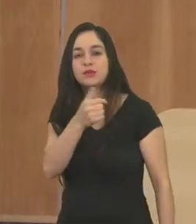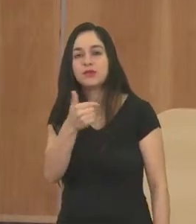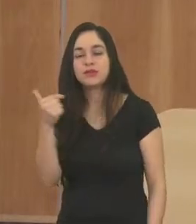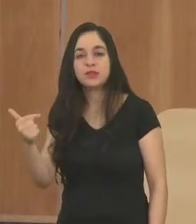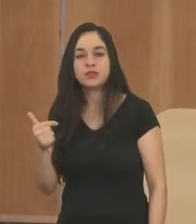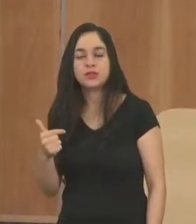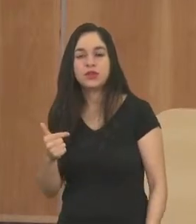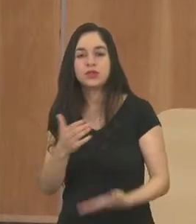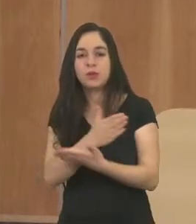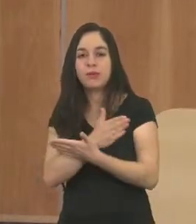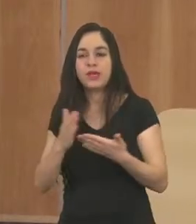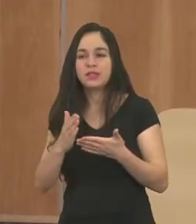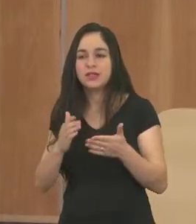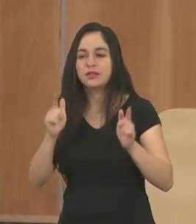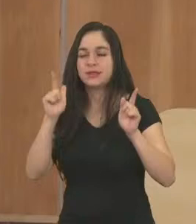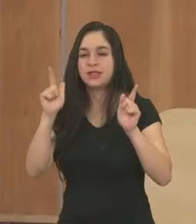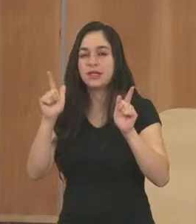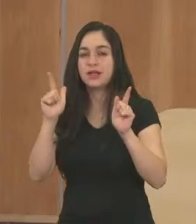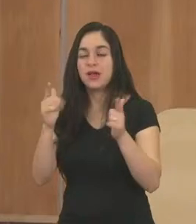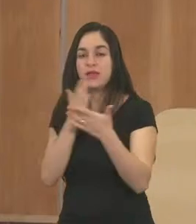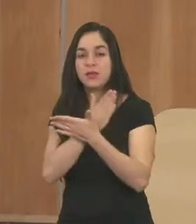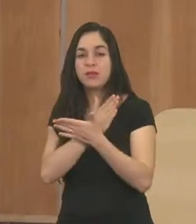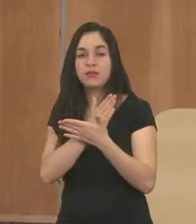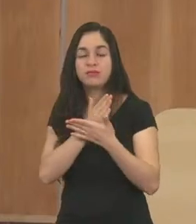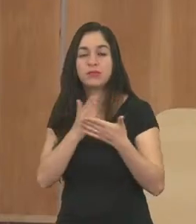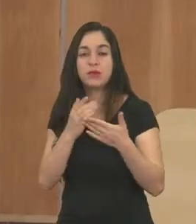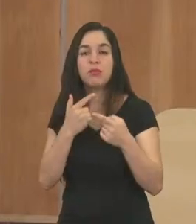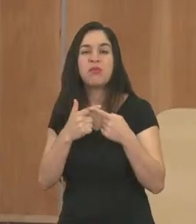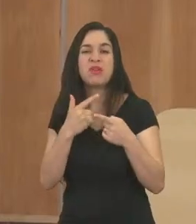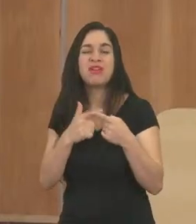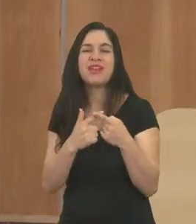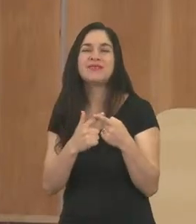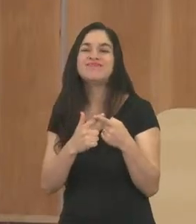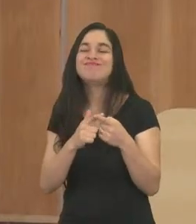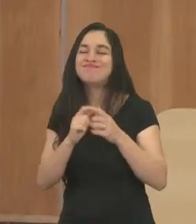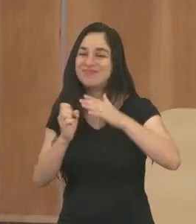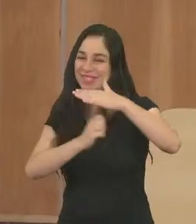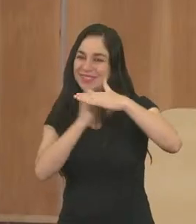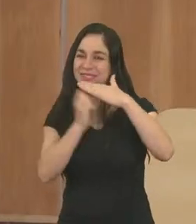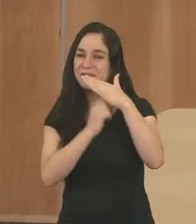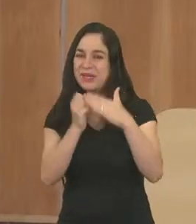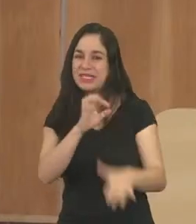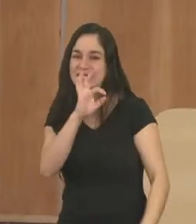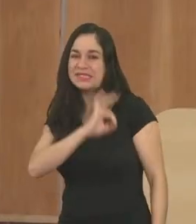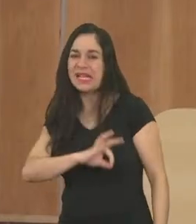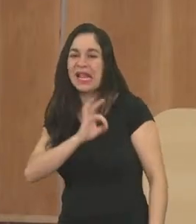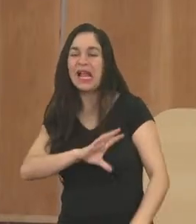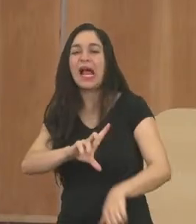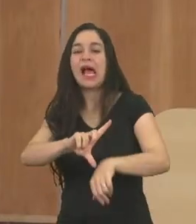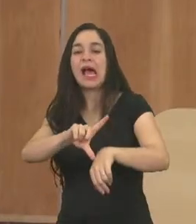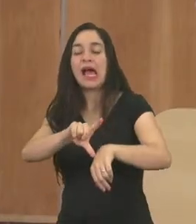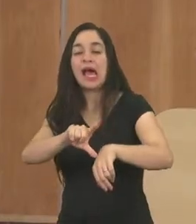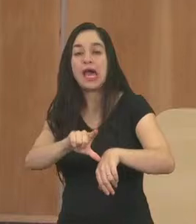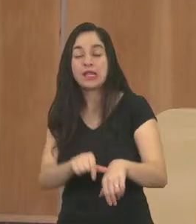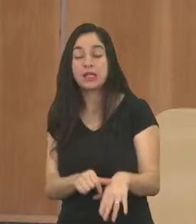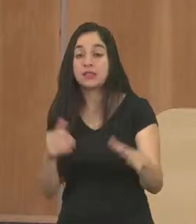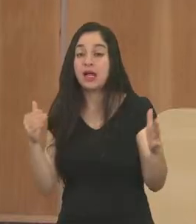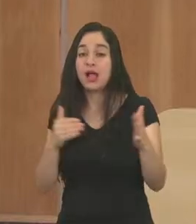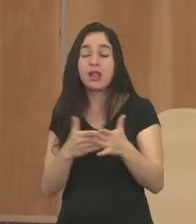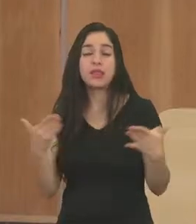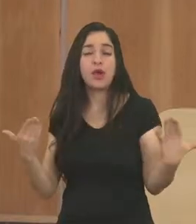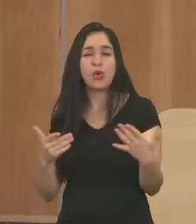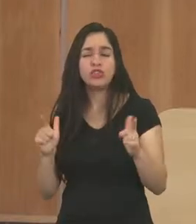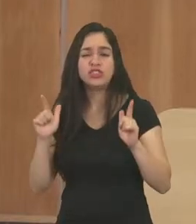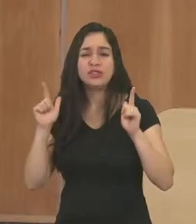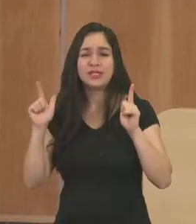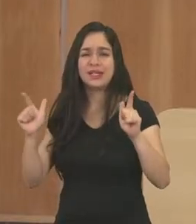em greve porque a empresa começa a atrasar os salários. E esta greve, ela existe em curso até hoje e é